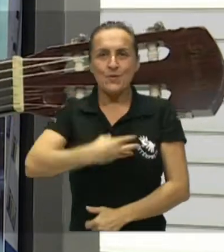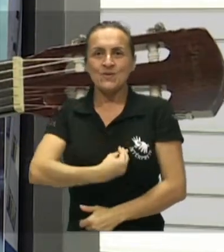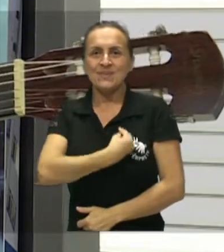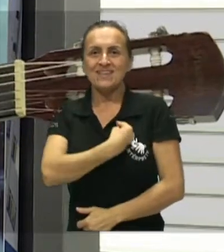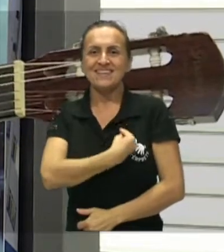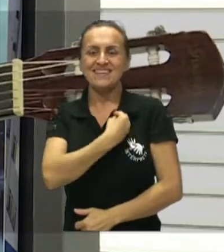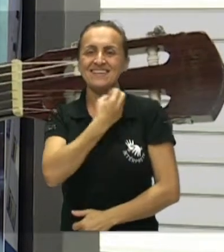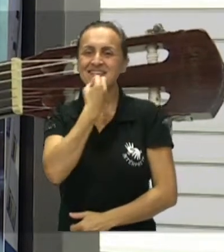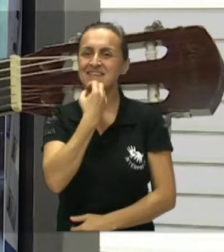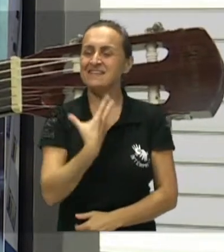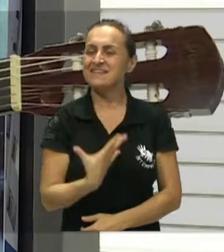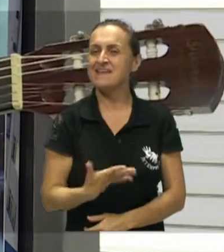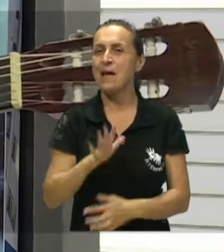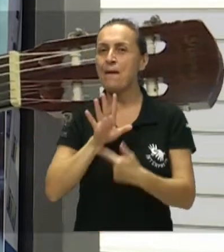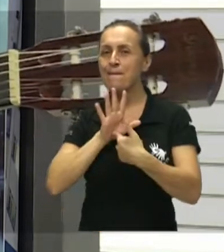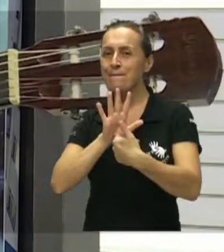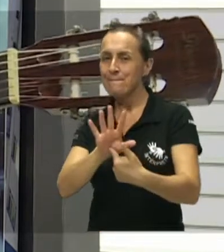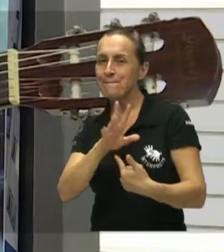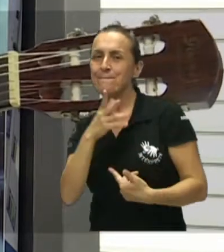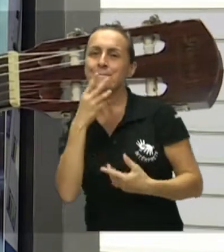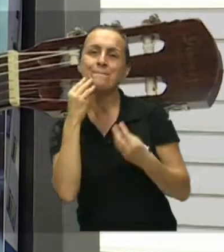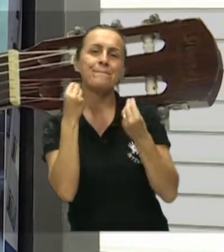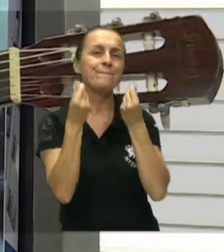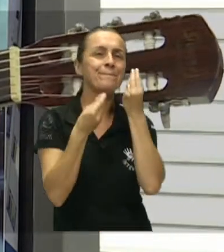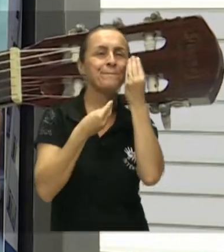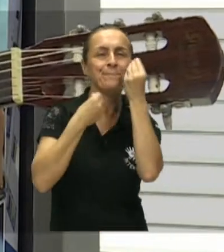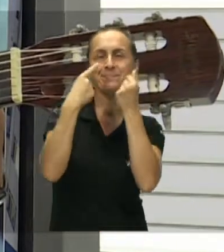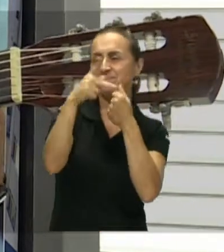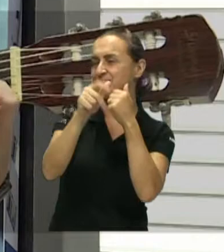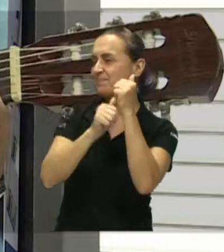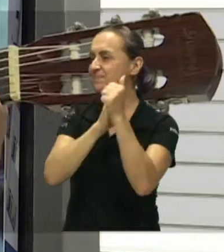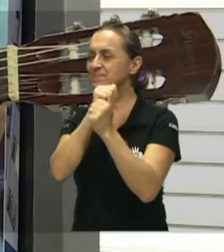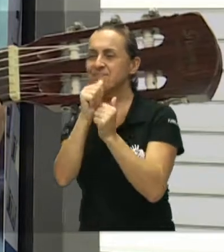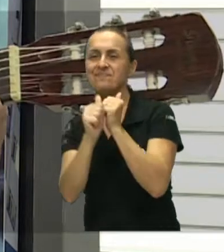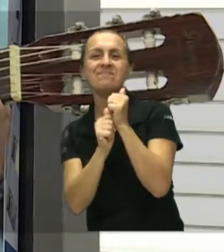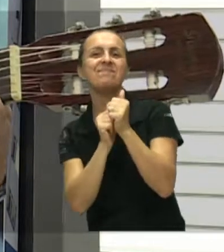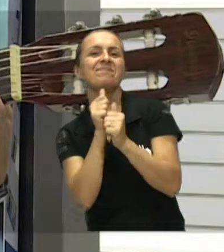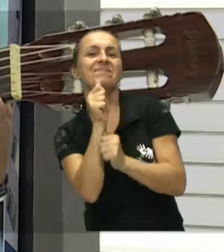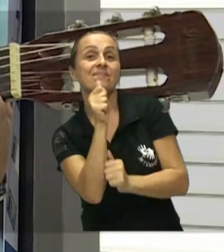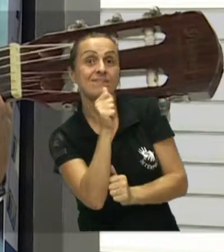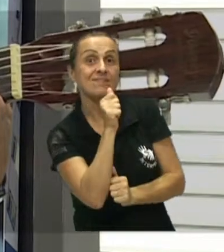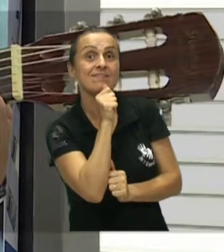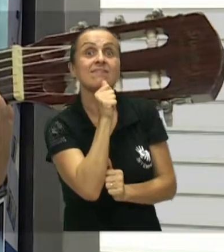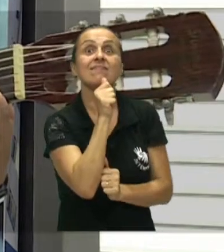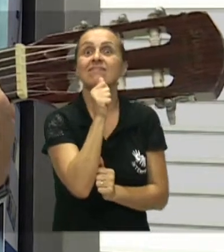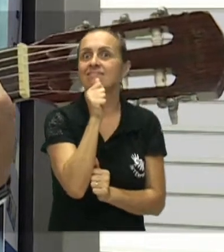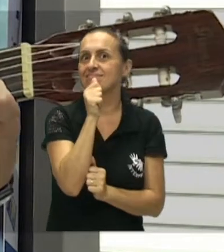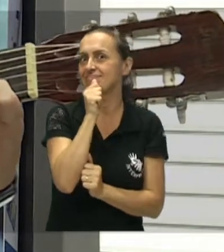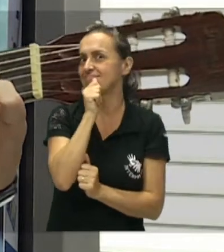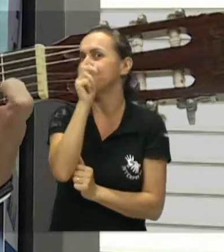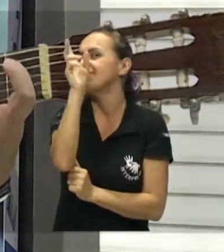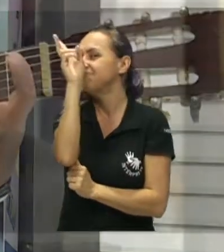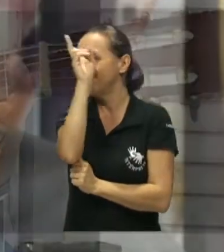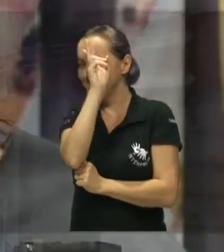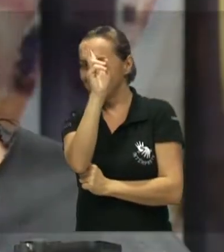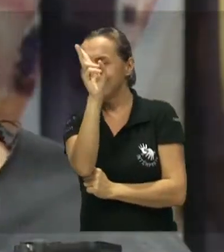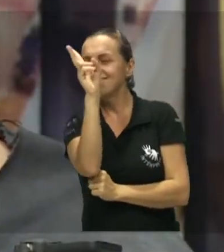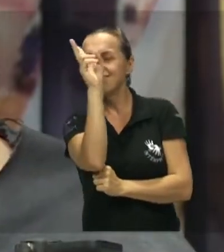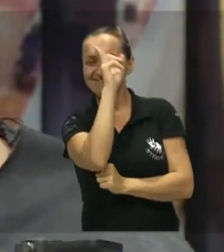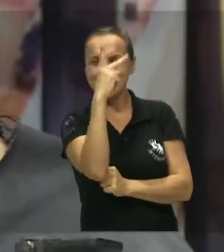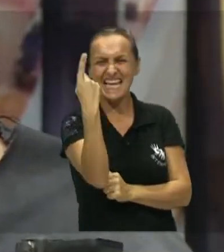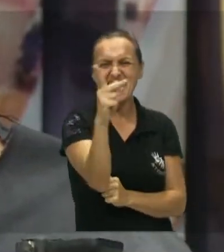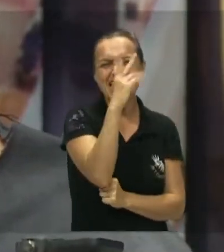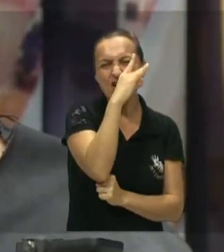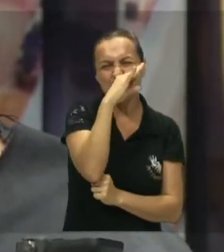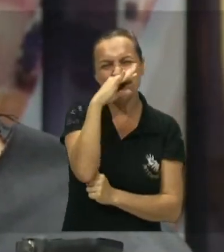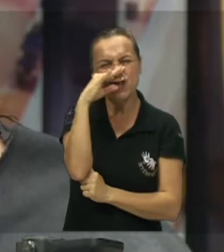sobreviver. E te mostrar que o gosto bom do teu beijo ainda tá em mim. E que teu Seu cheiro